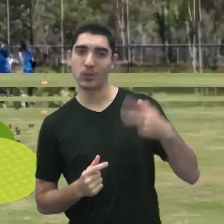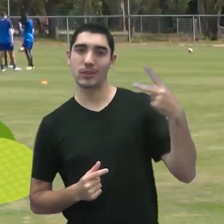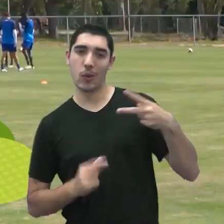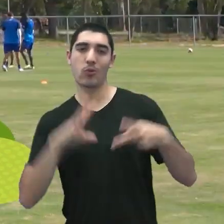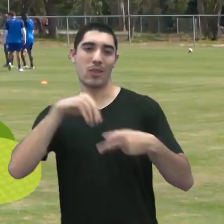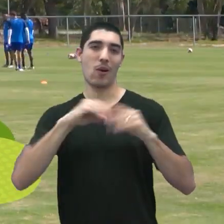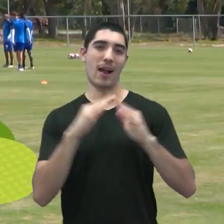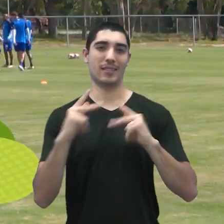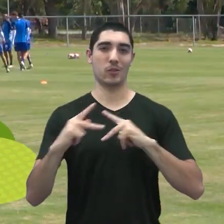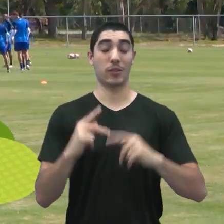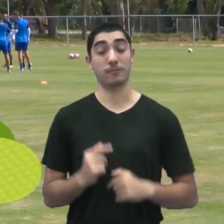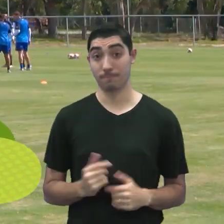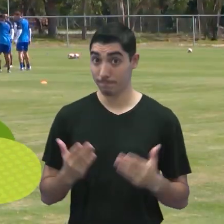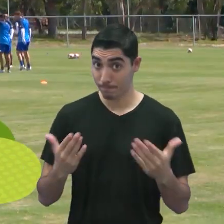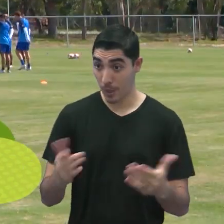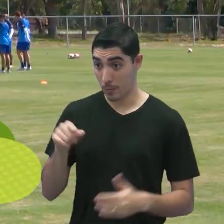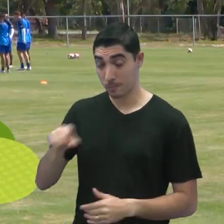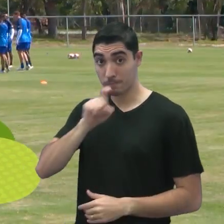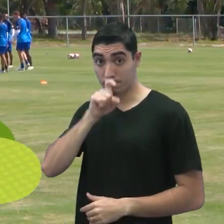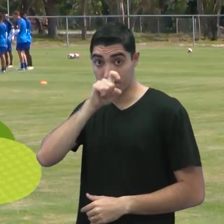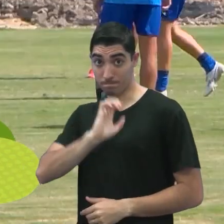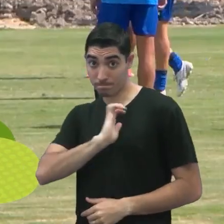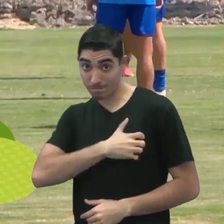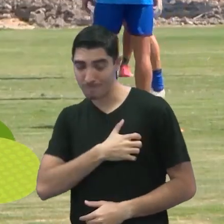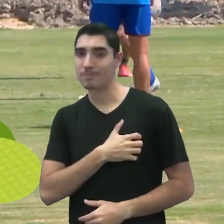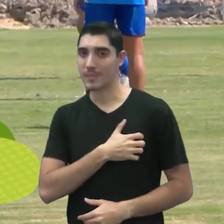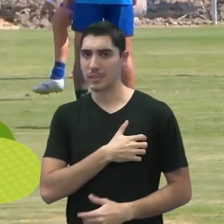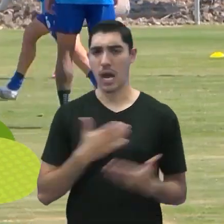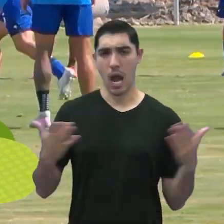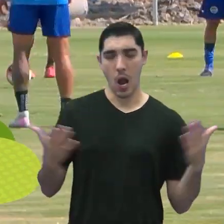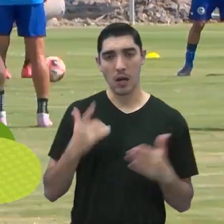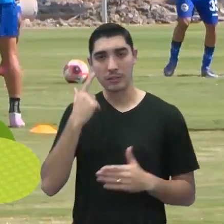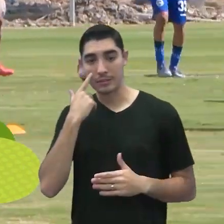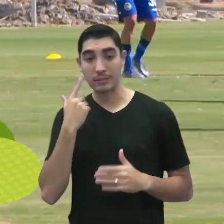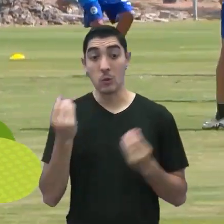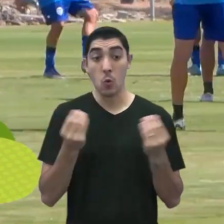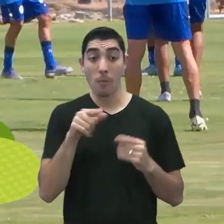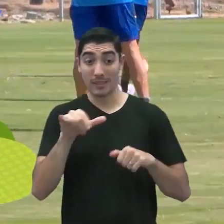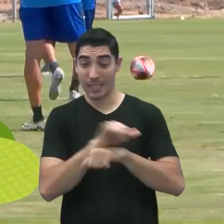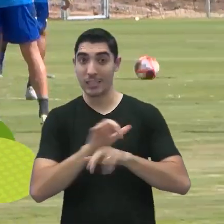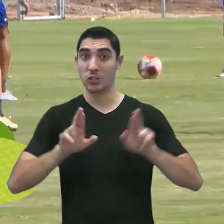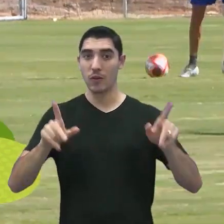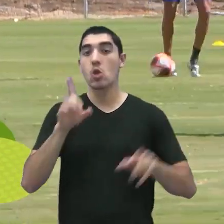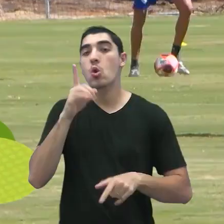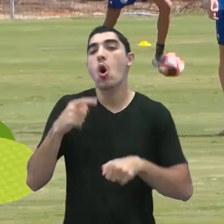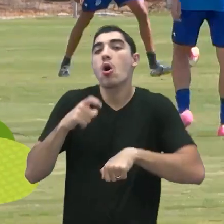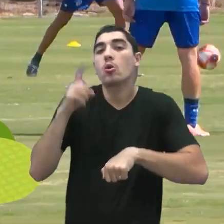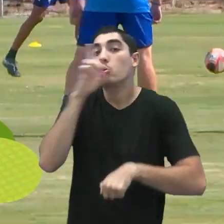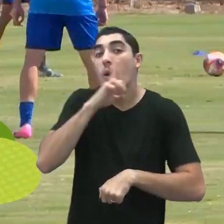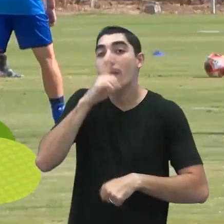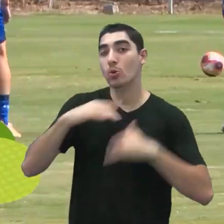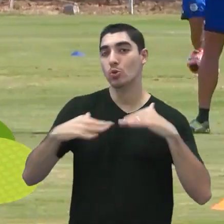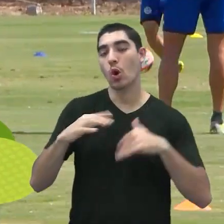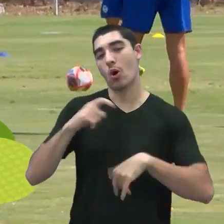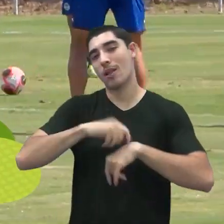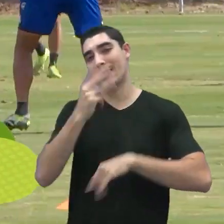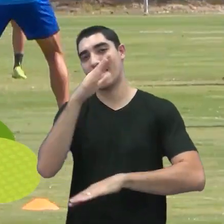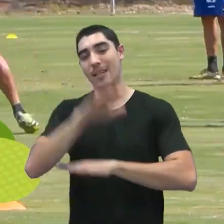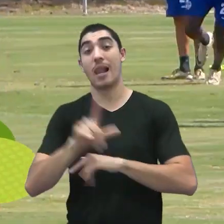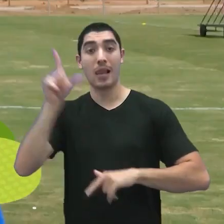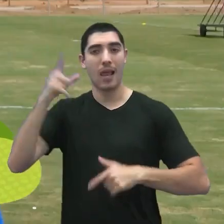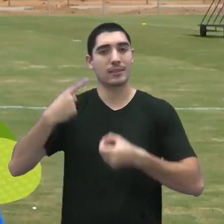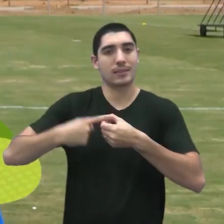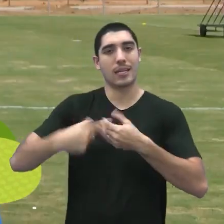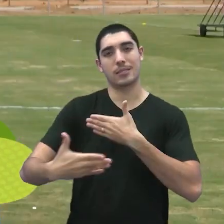casa. Por isso, o São José espera uma postura diferente do adversário nesse domingo às 15h em Ribeirão